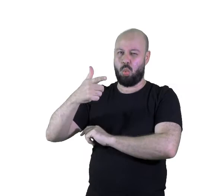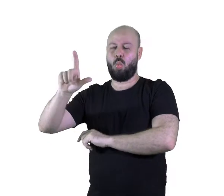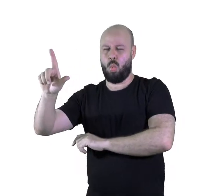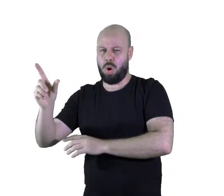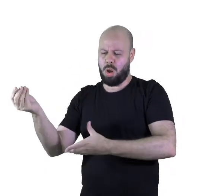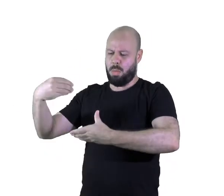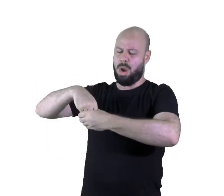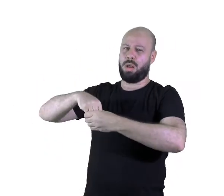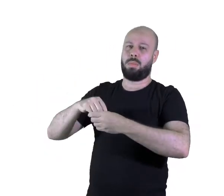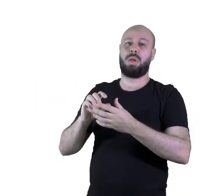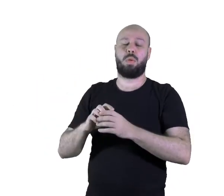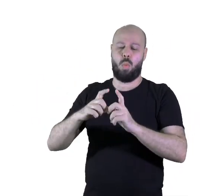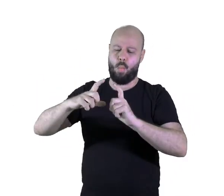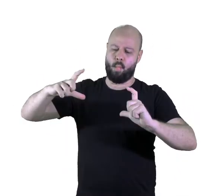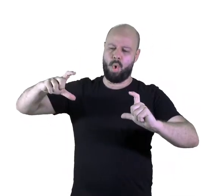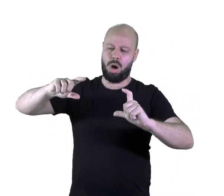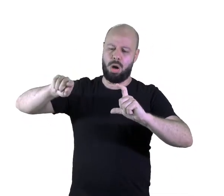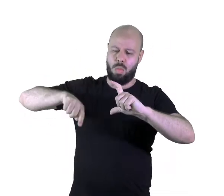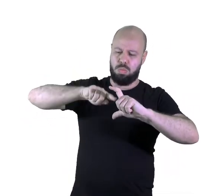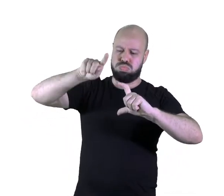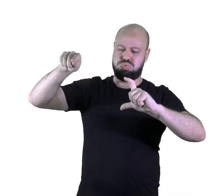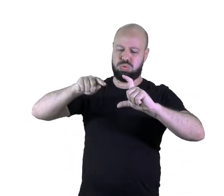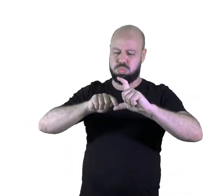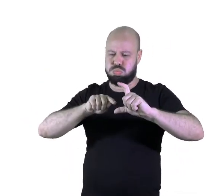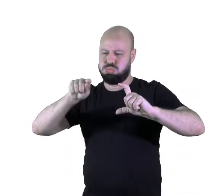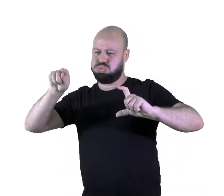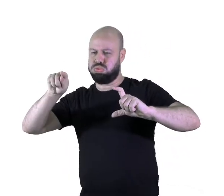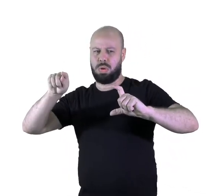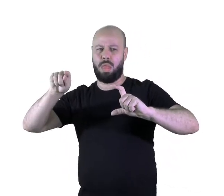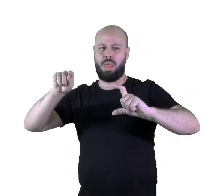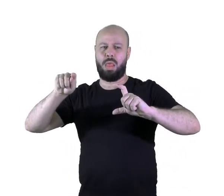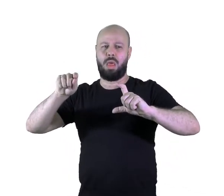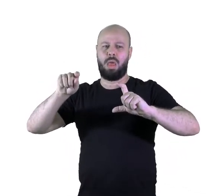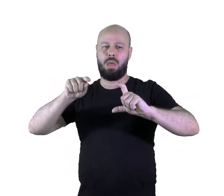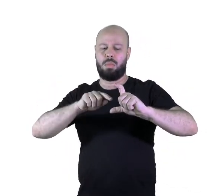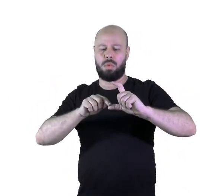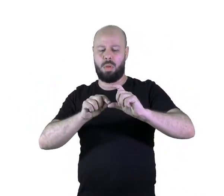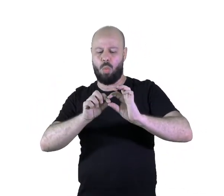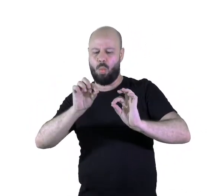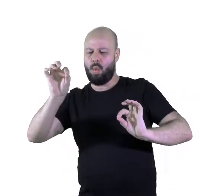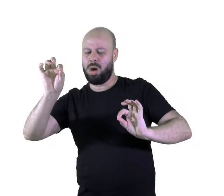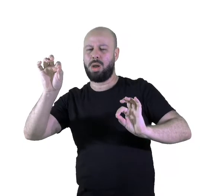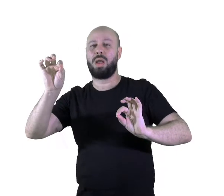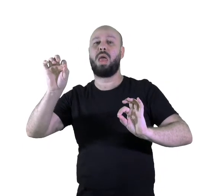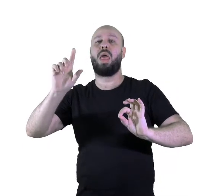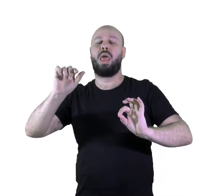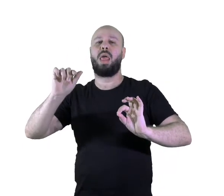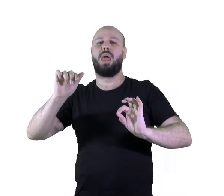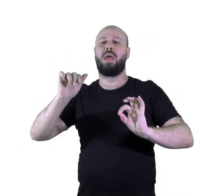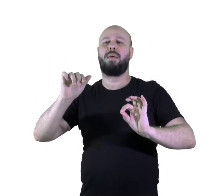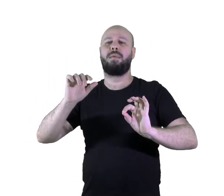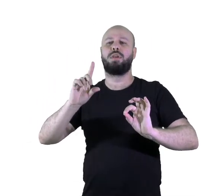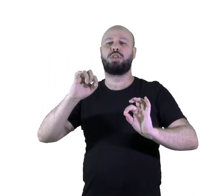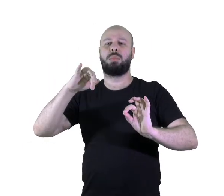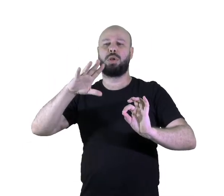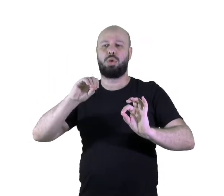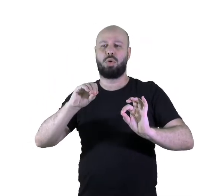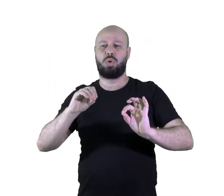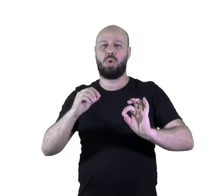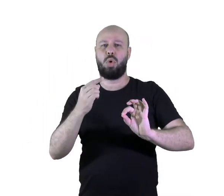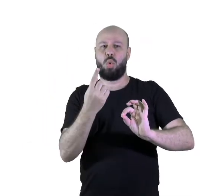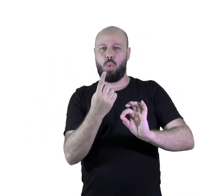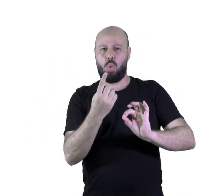O diâmetro, né, de um lado até o outro do lado do Sol medem